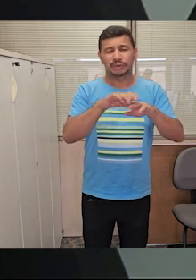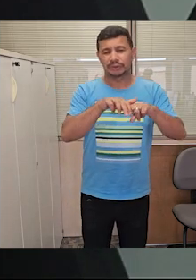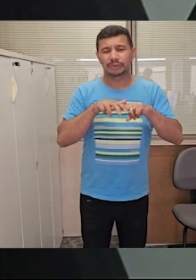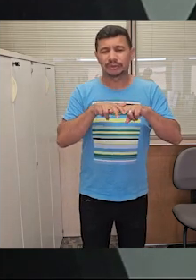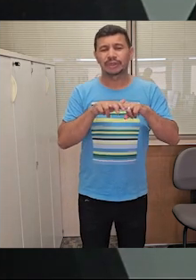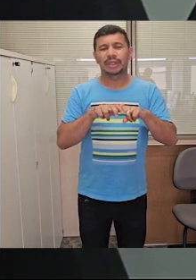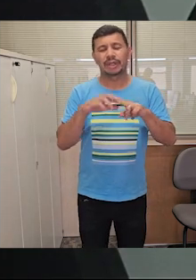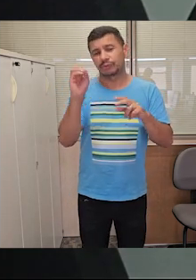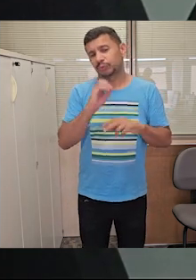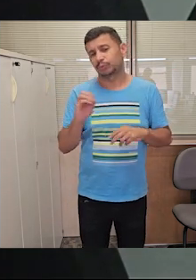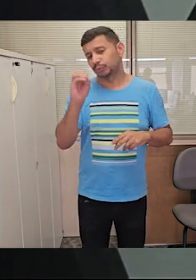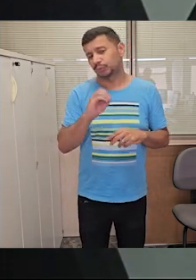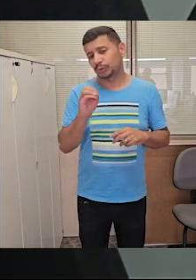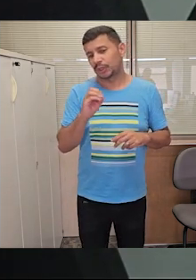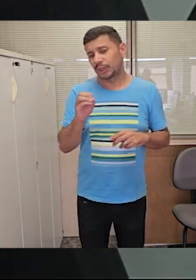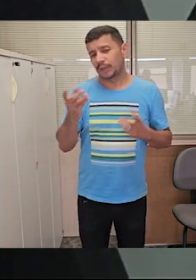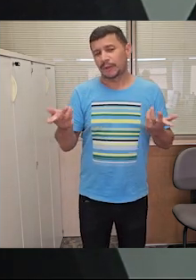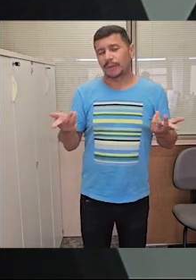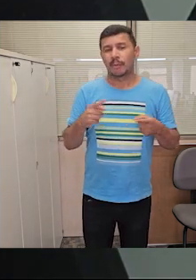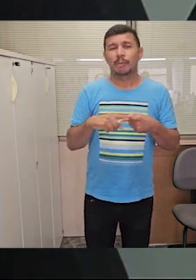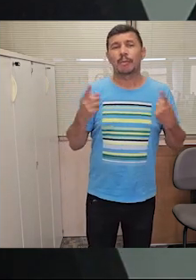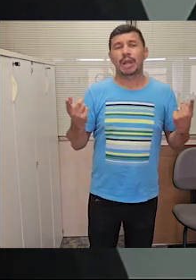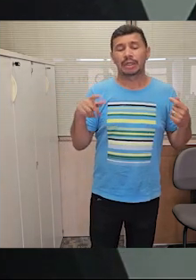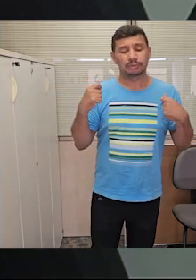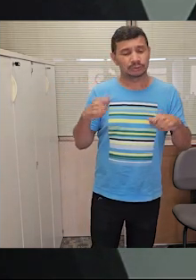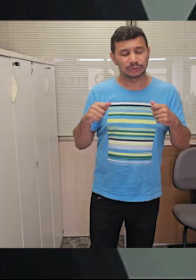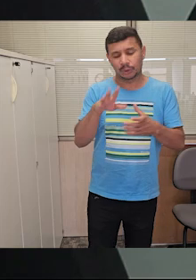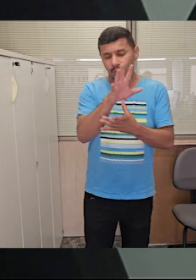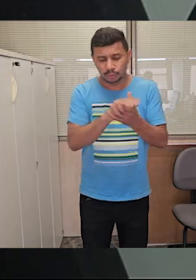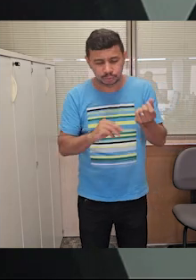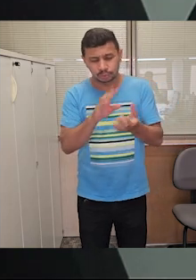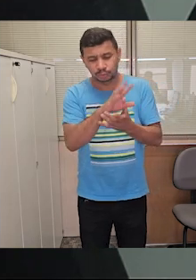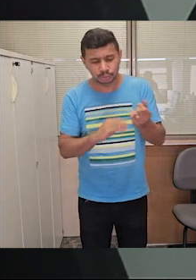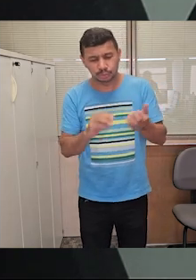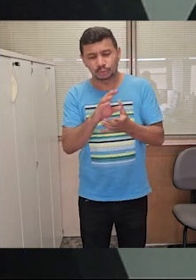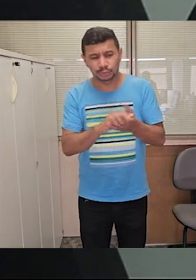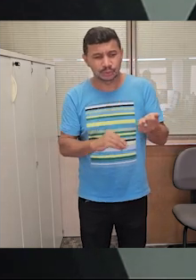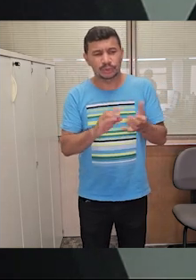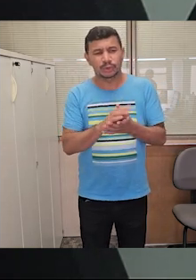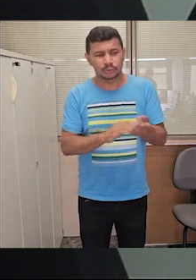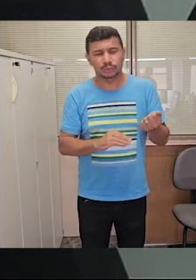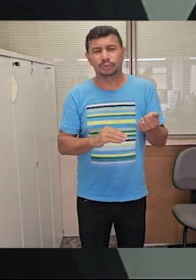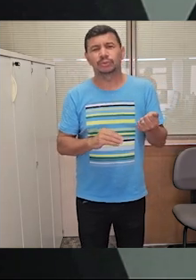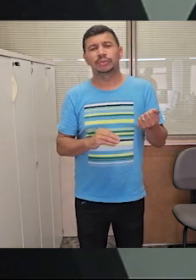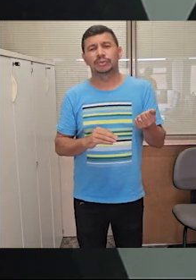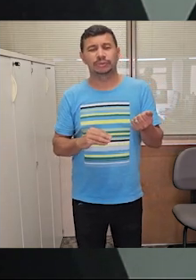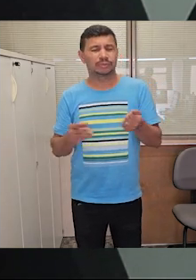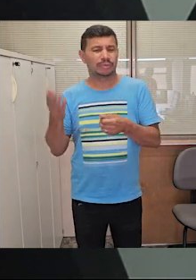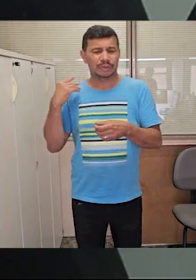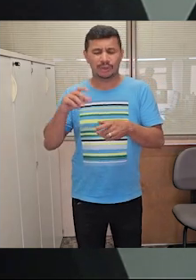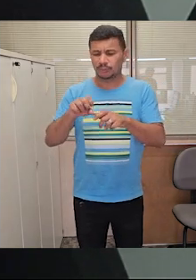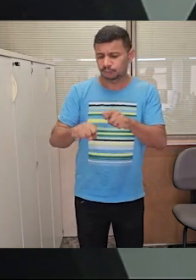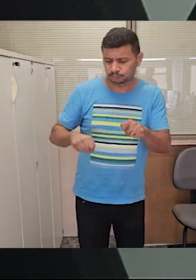mas aí o Zé falou: olha, nós temos que rodar esse panfleto no mimeógrafo a tinta, mas um